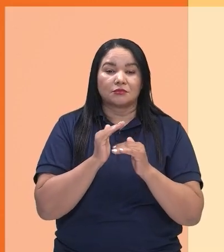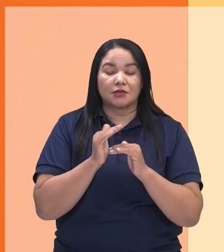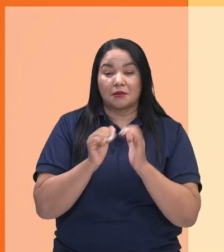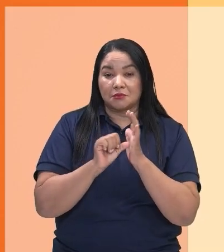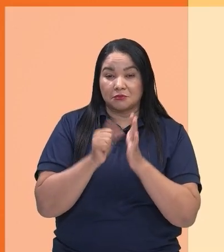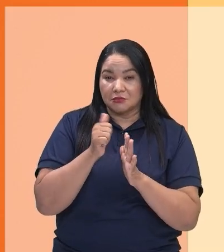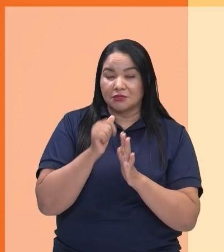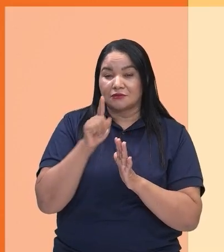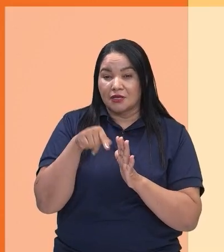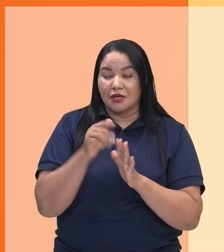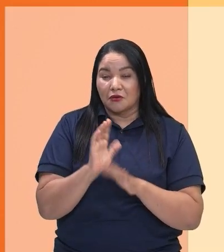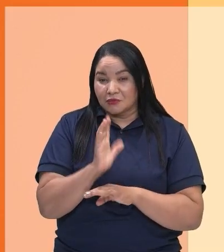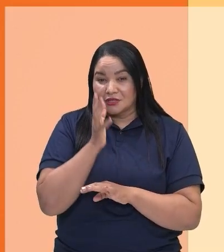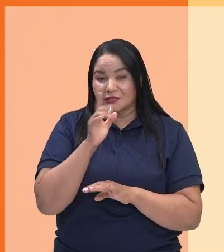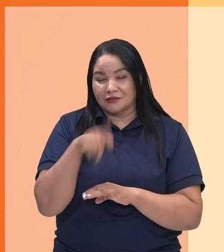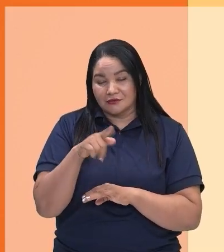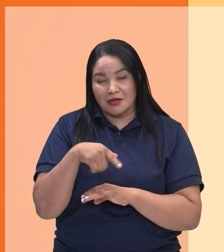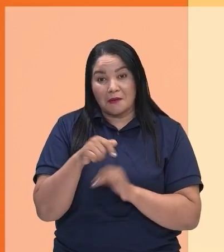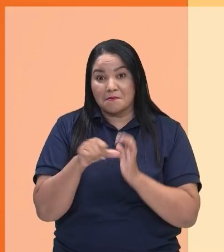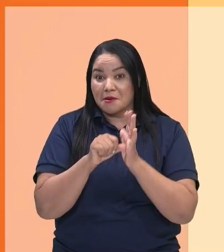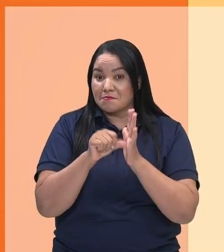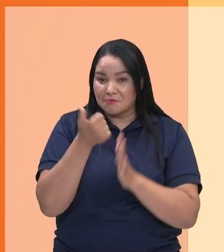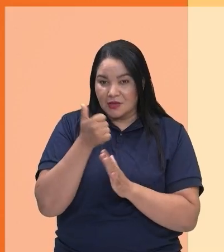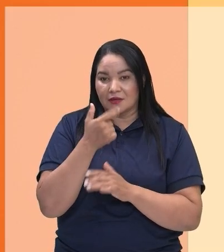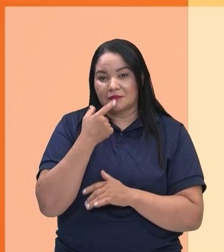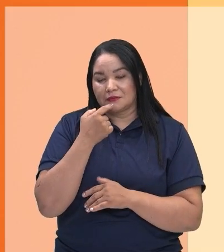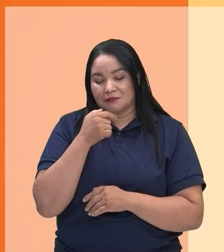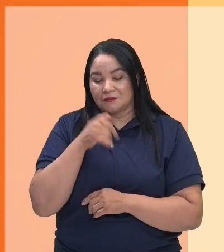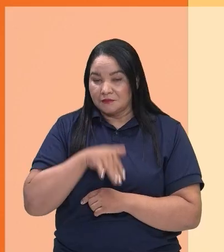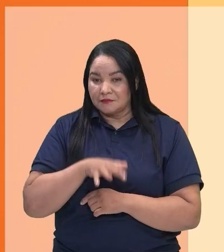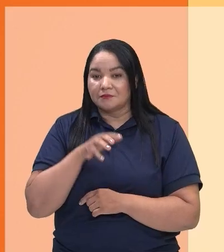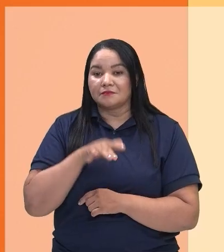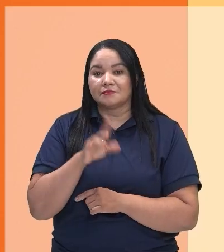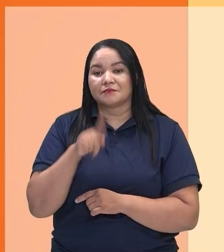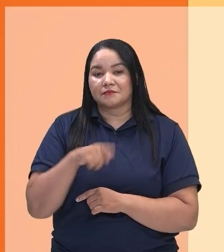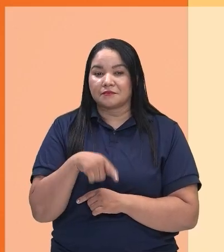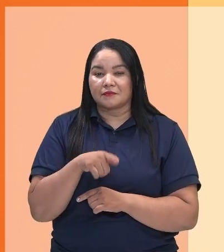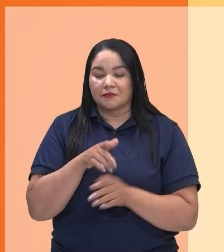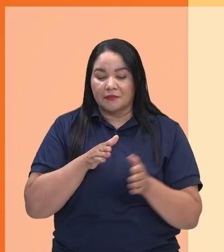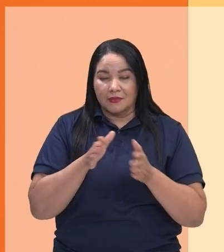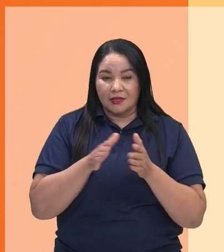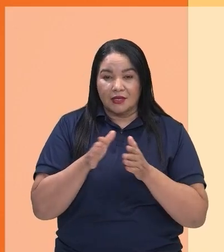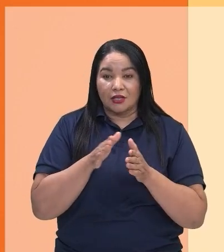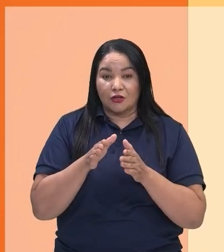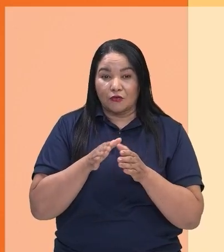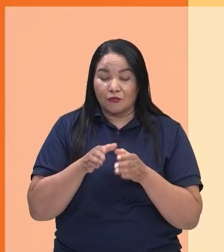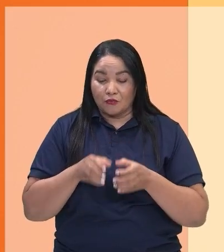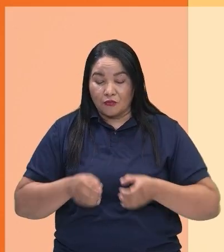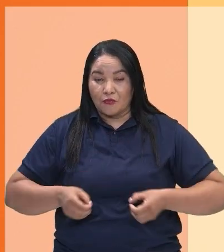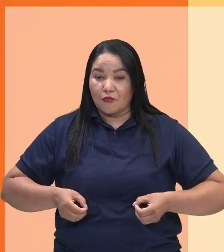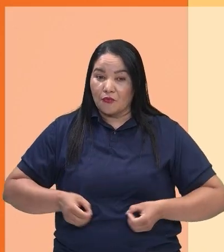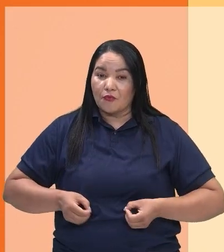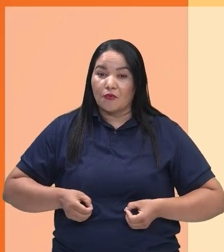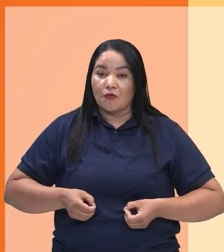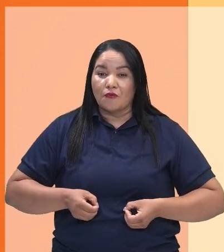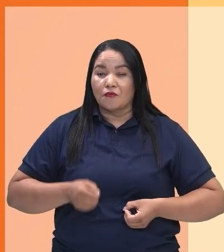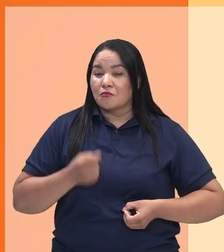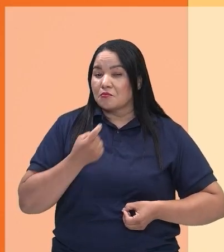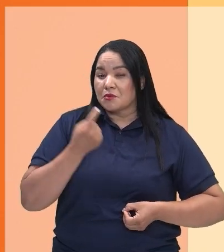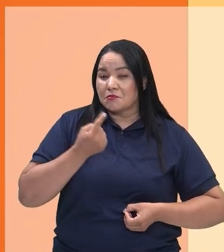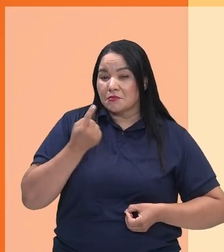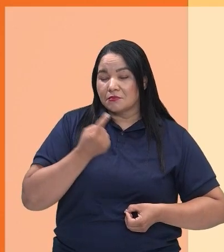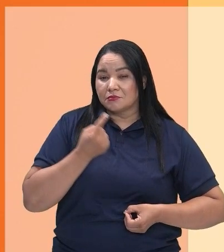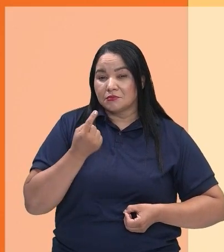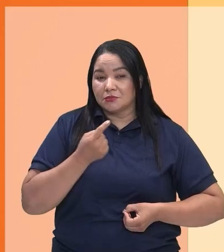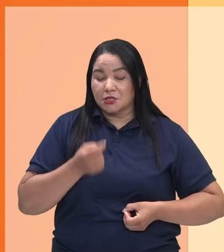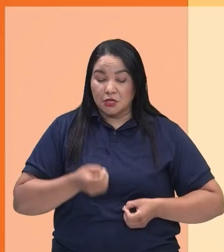está acontecendo é a primeira menstruação, né? Que é quando aquele óvulo, o primeiro óvulo foi gerado, ali